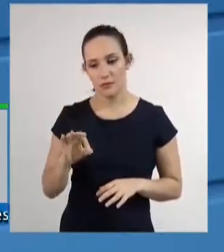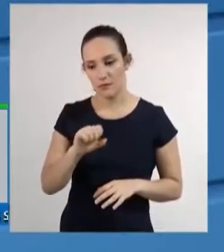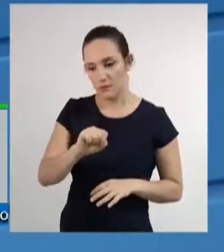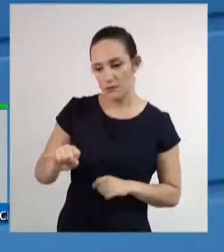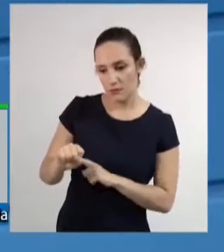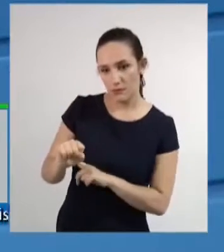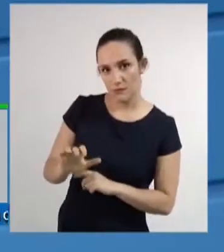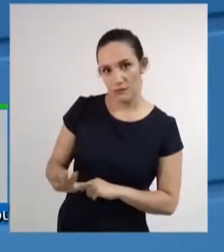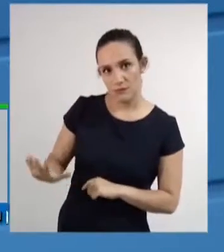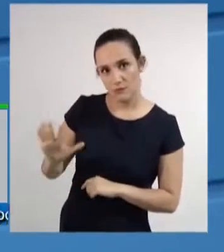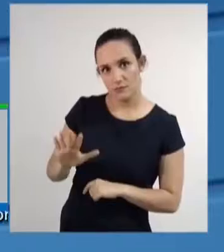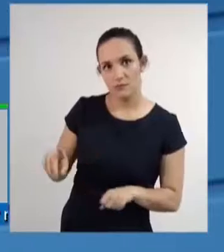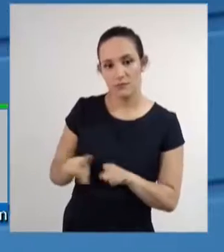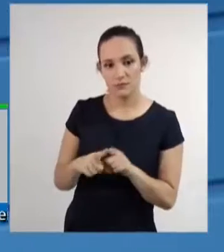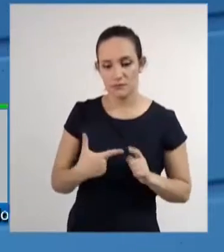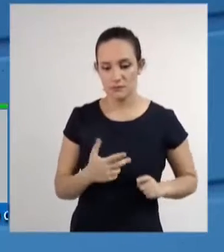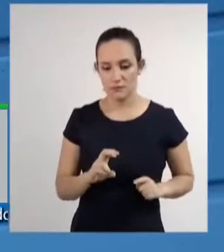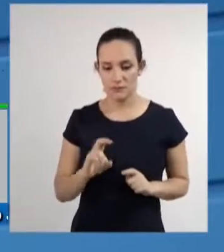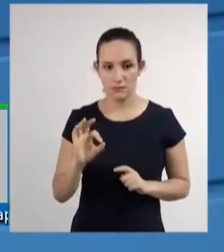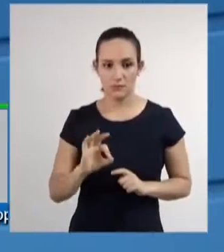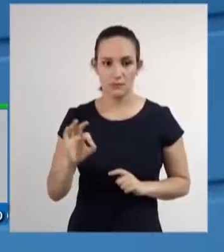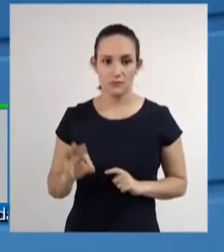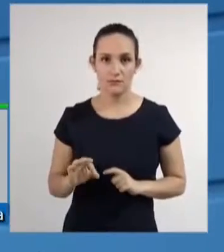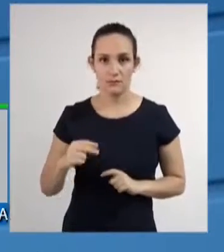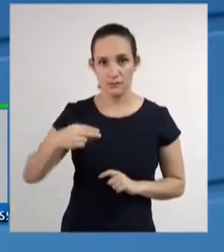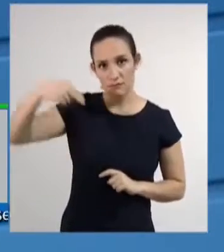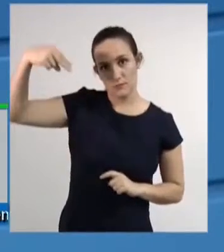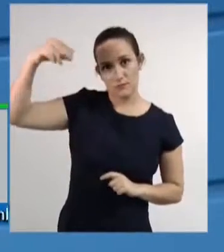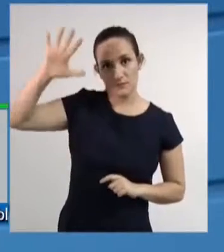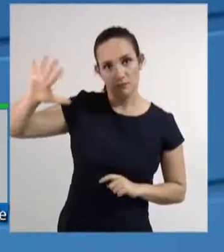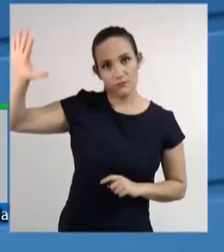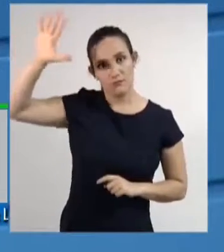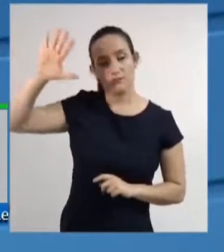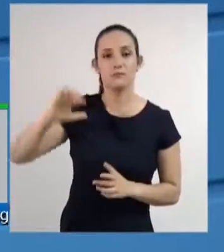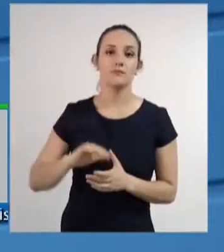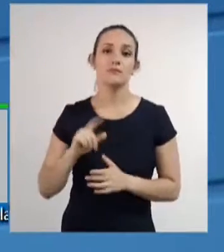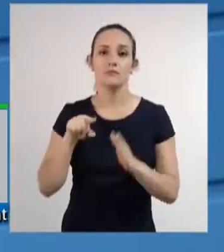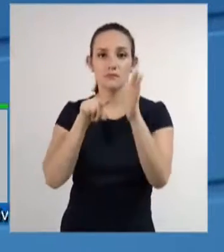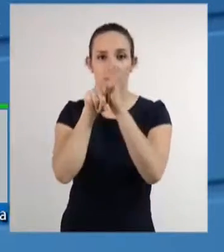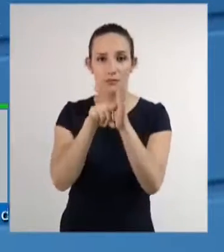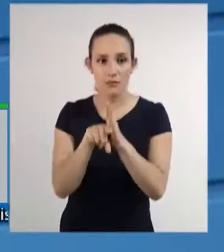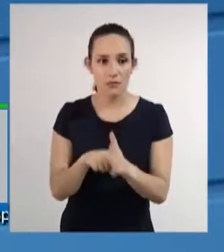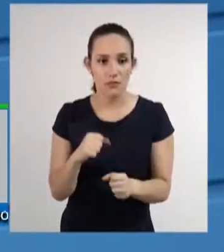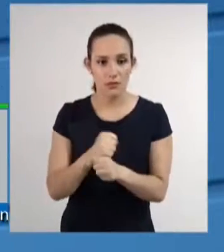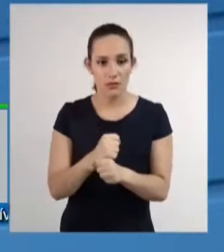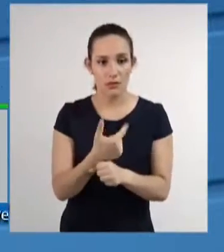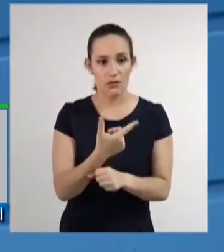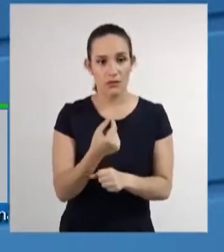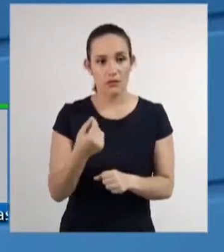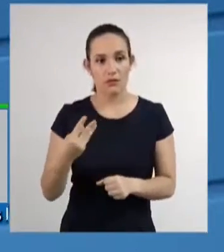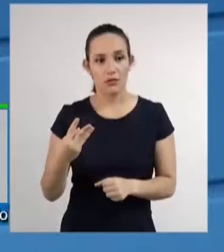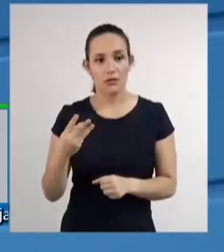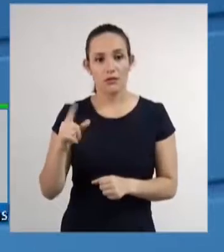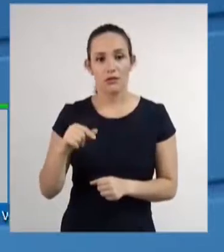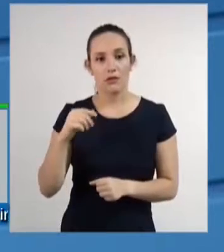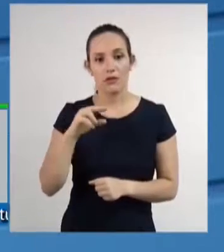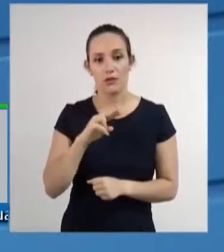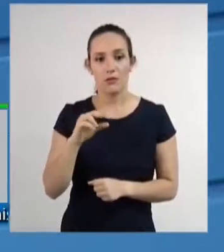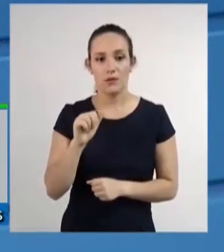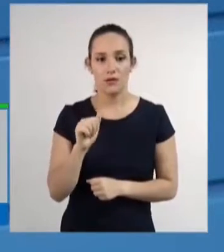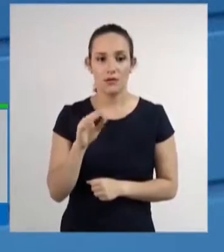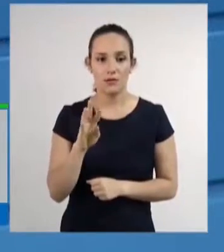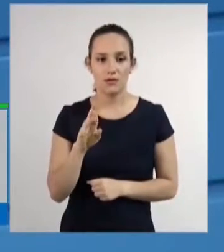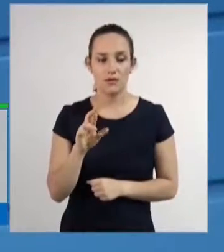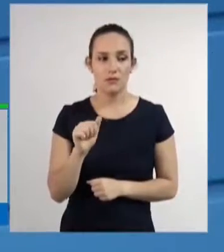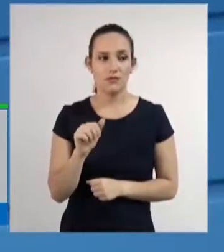do país e 25% no nordeste, segundo dados de 2003 da Abrapia.